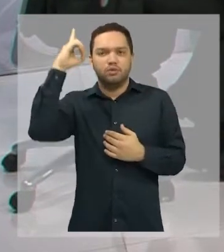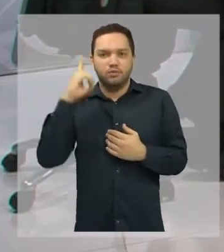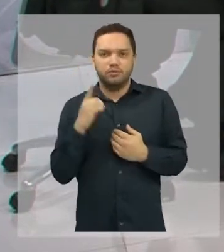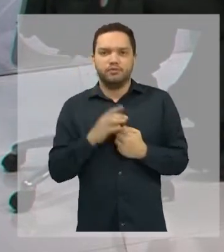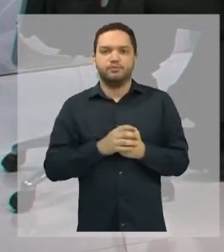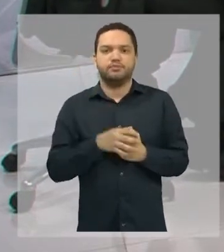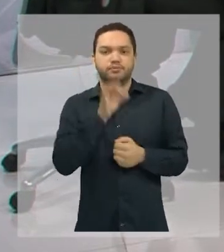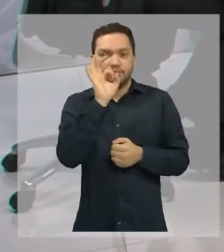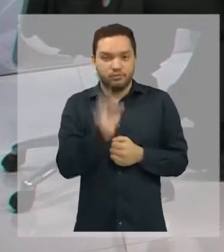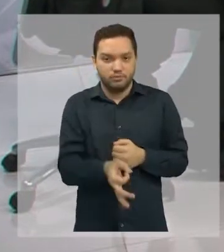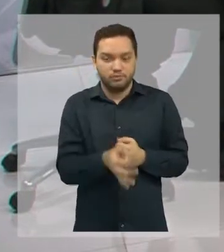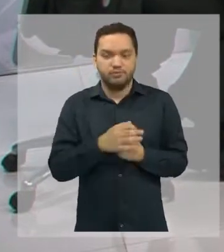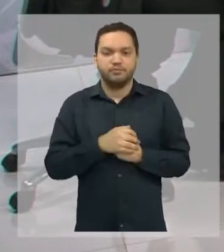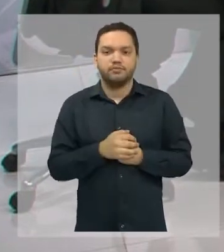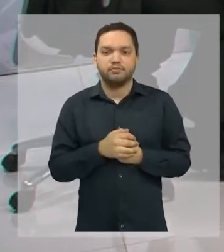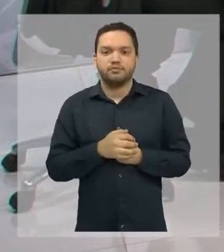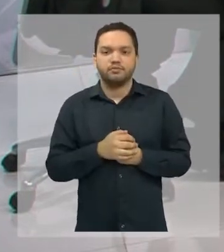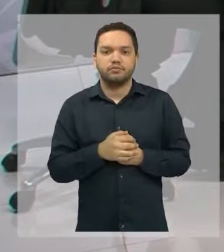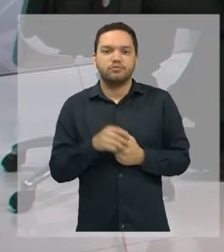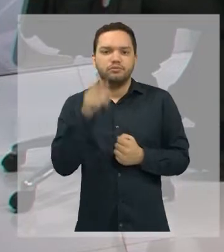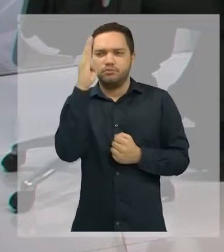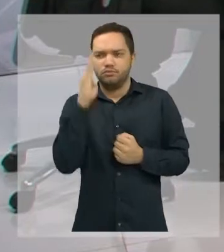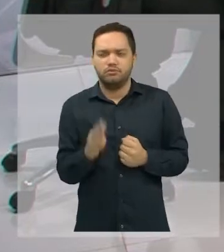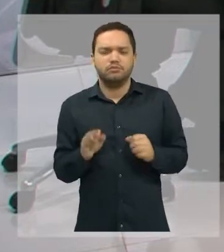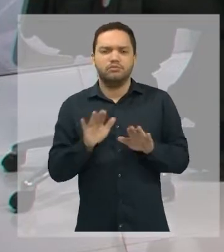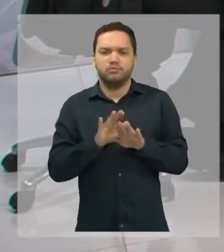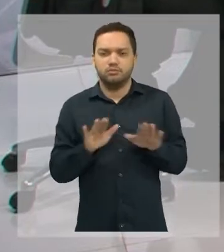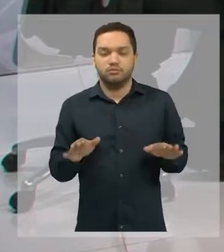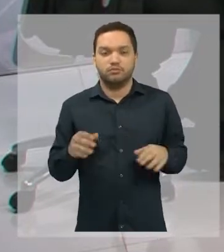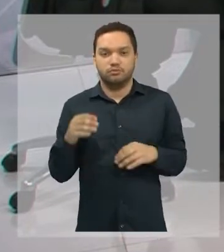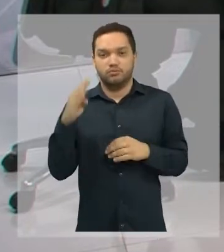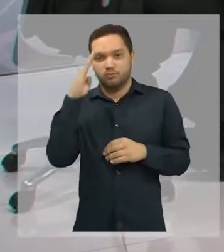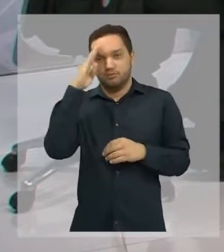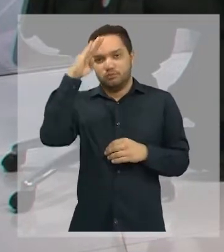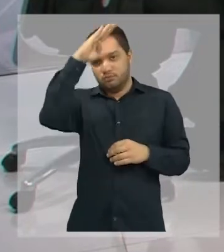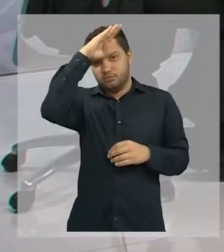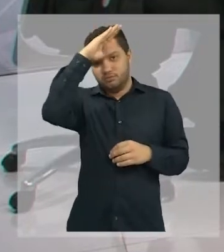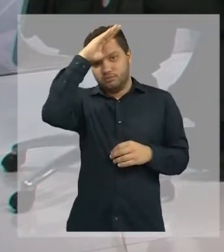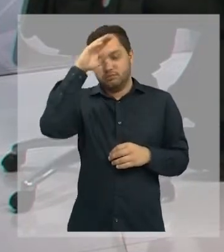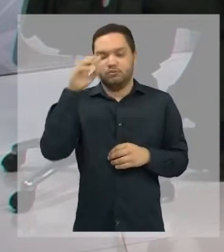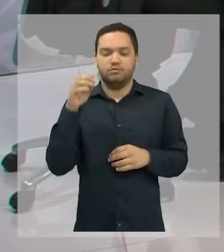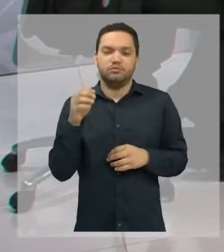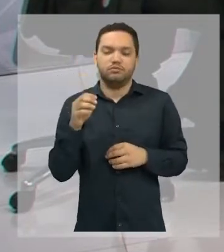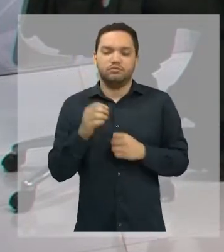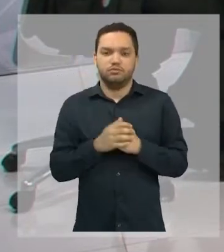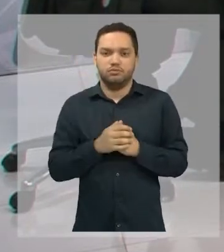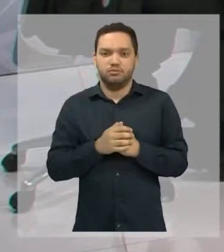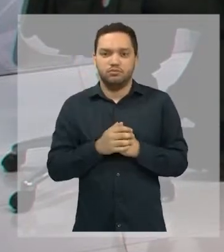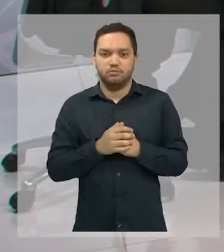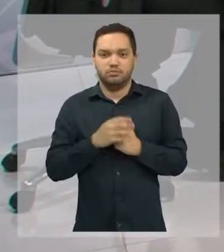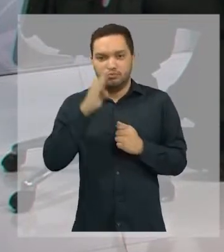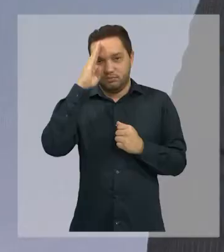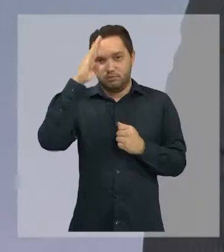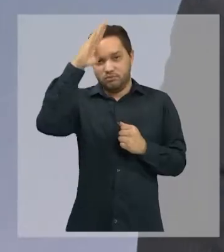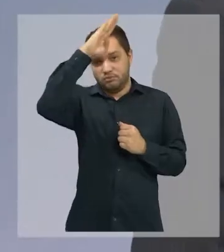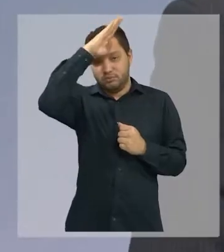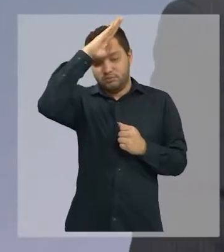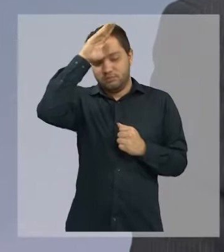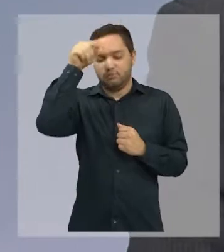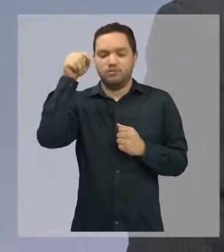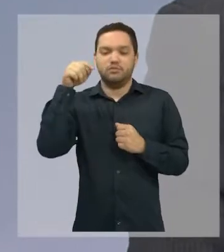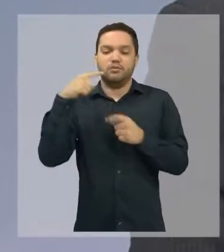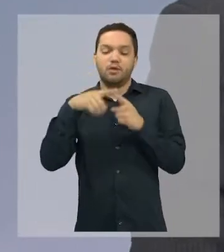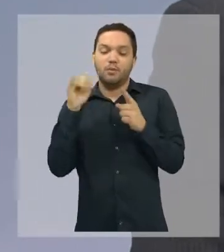diretor, enfim. Exatamente. Isso era o retrato do Brasil. O Bolsonaro não seria presidente se não fosse a implosão